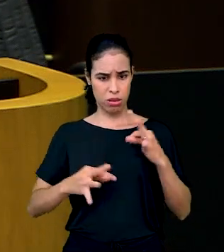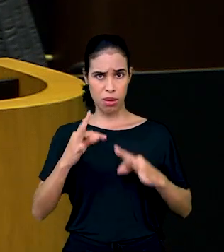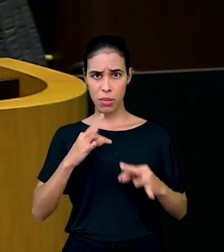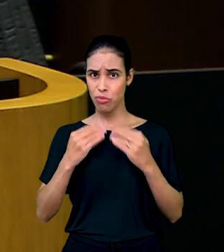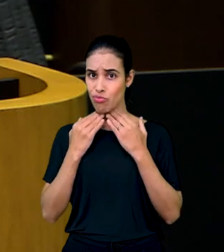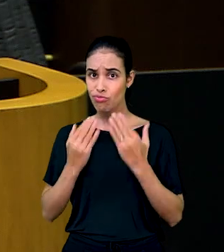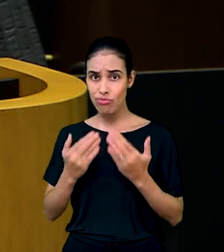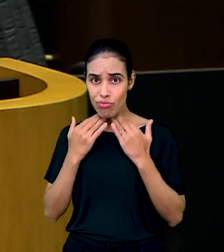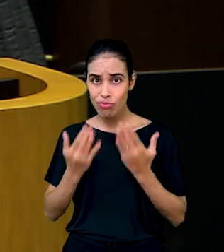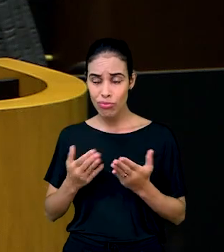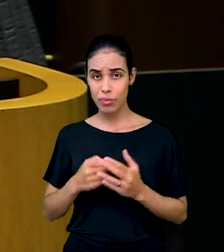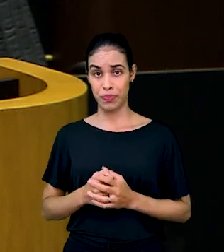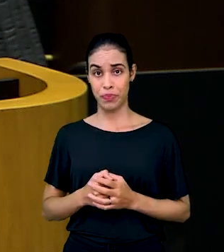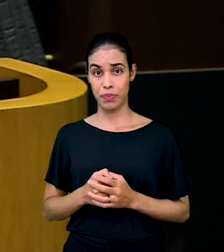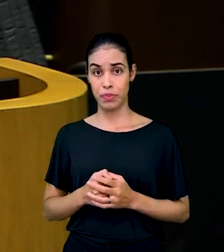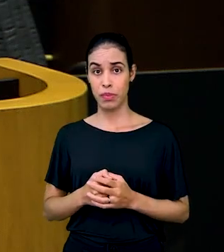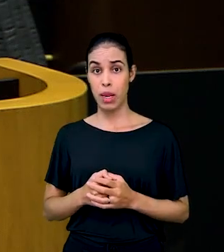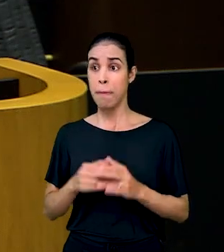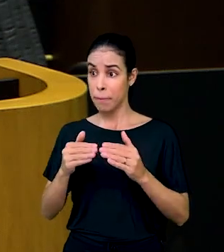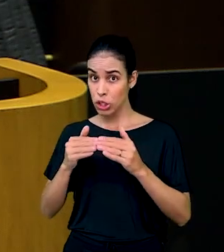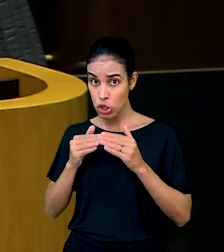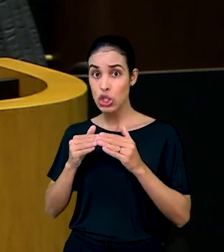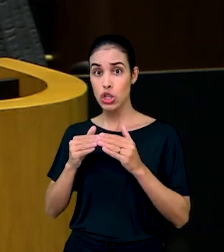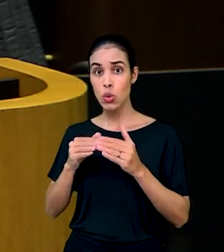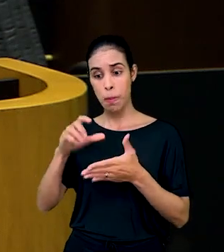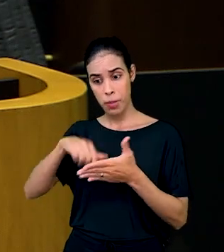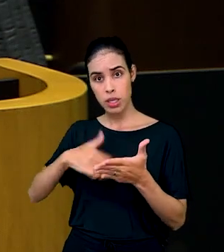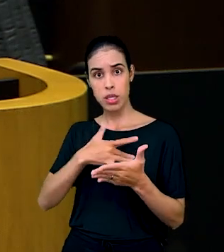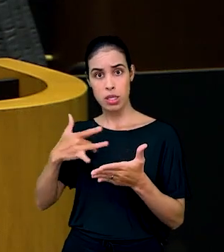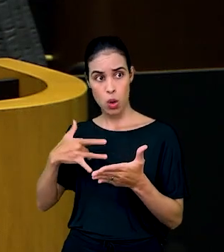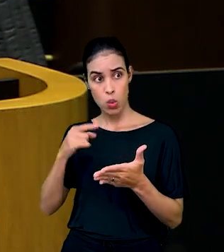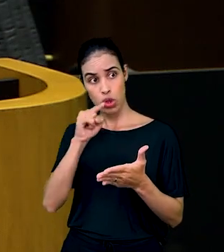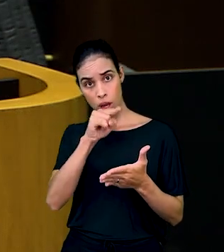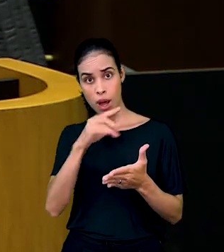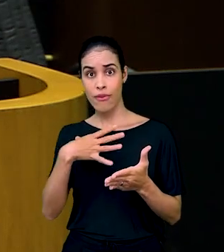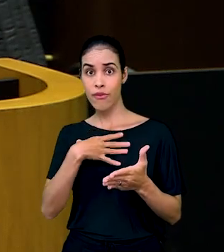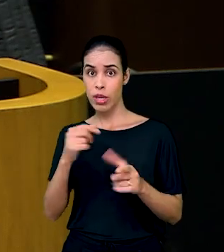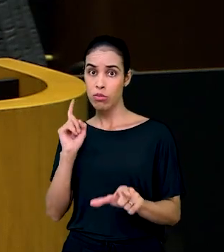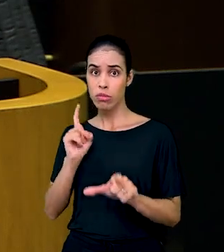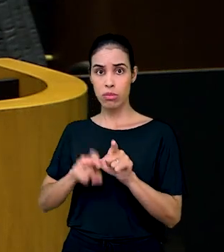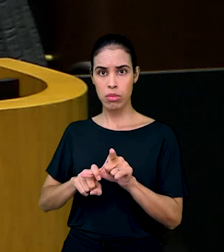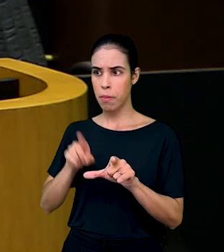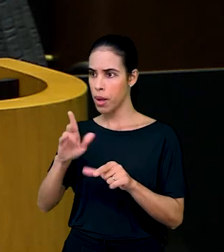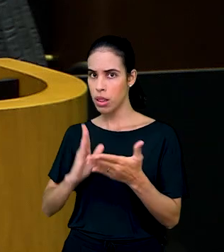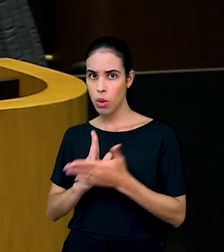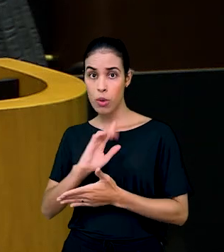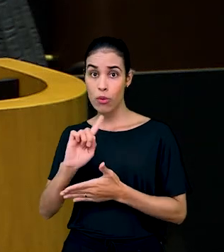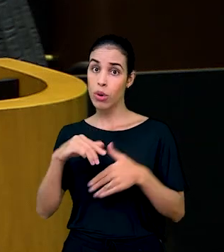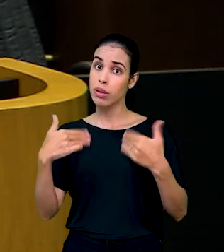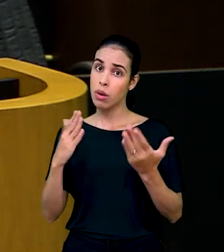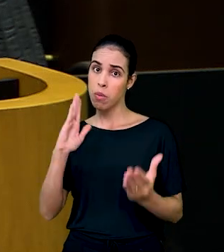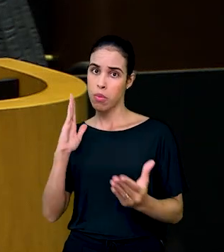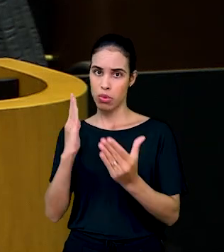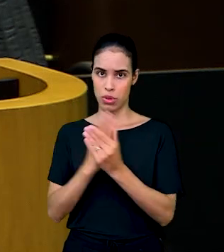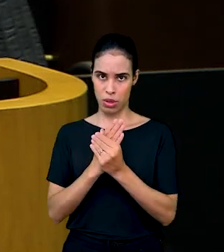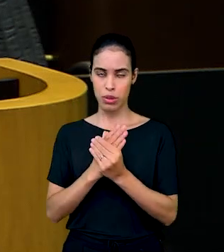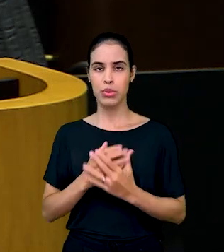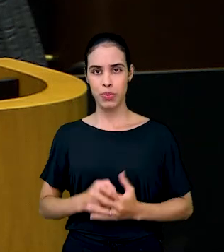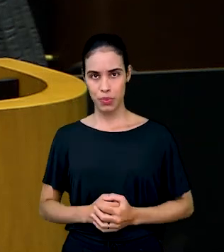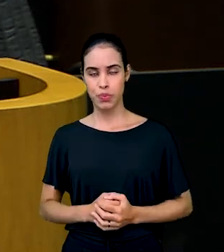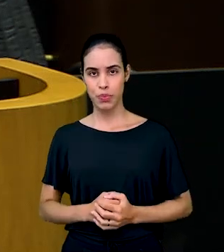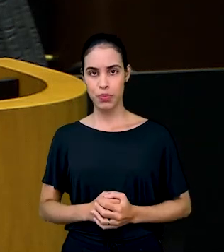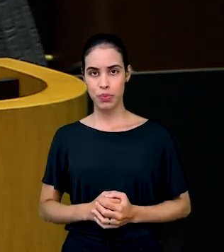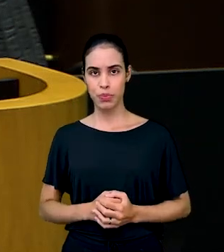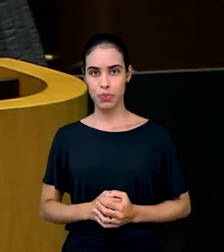condições de custear o tratamento. Após ter o pedido de inclusão no plano negado administrativamente, ele entrou com ação na Justiça